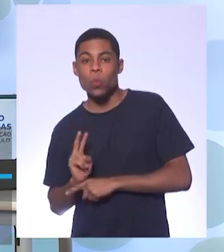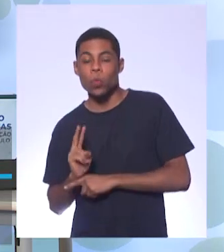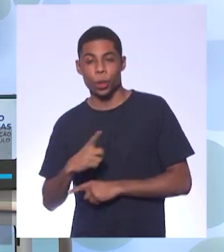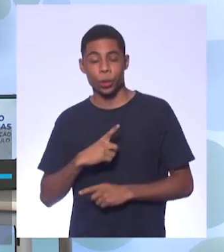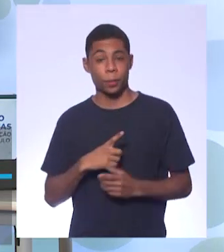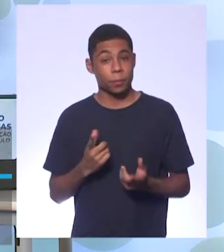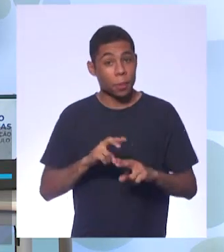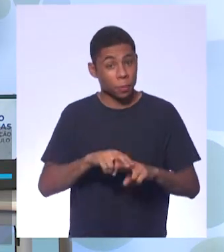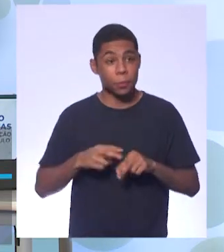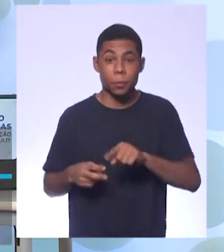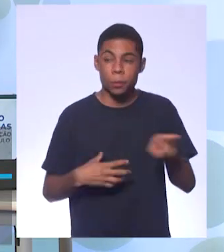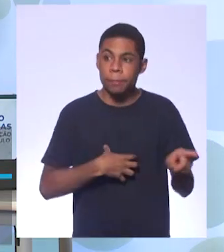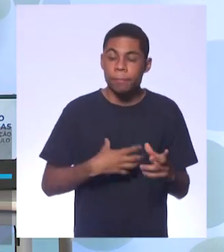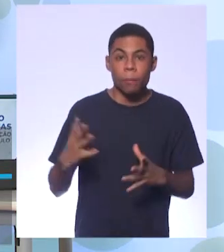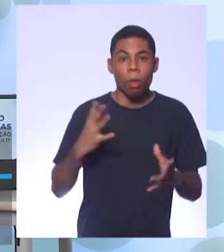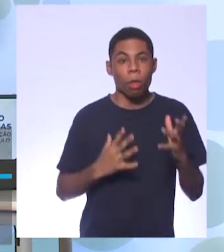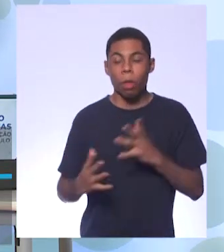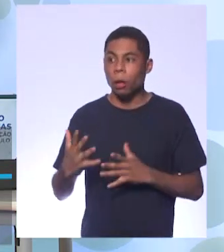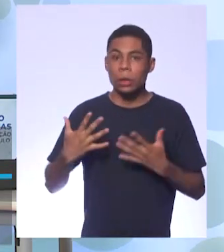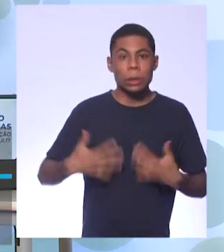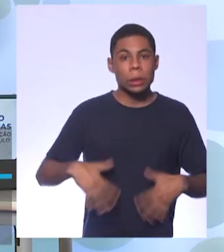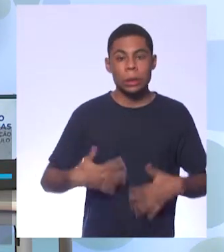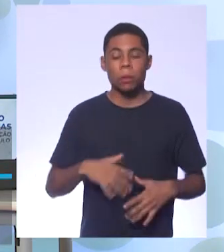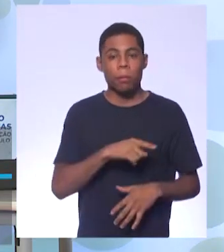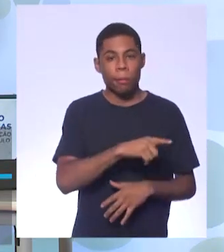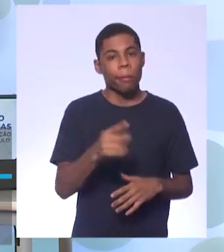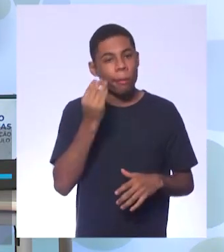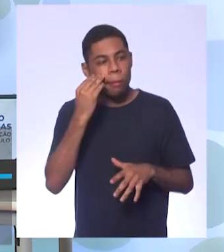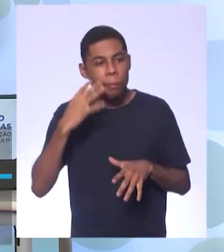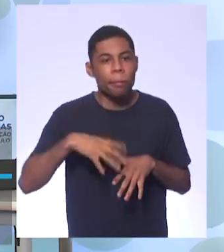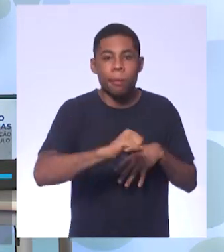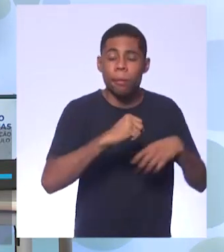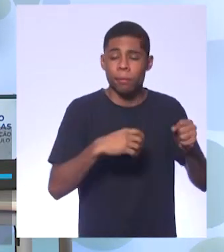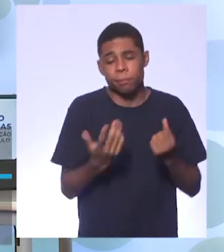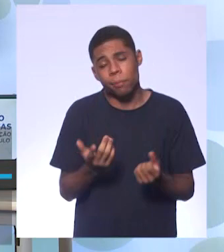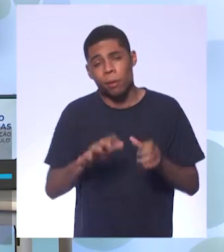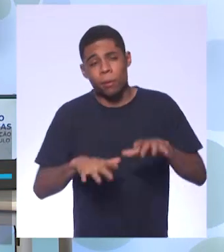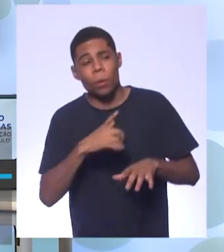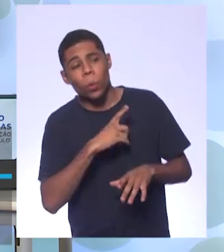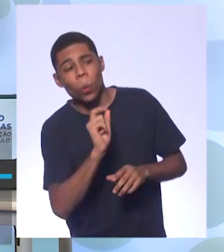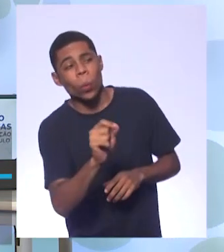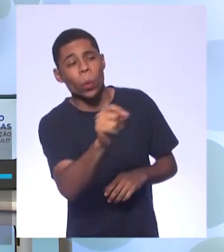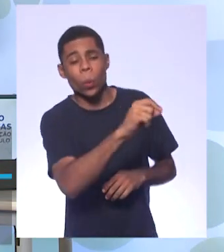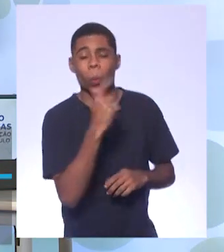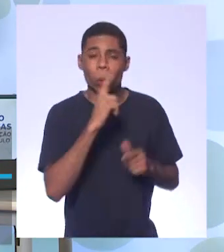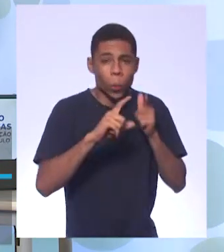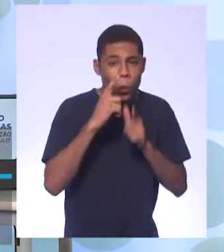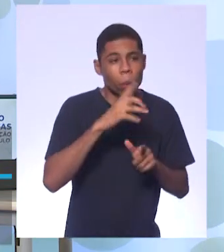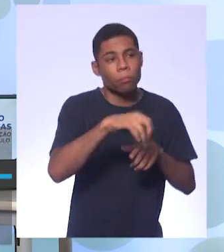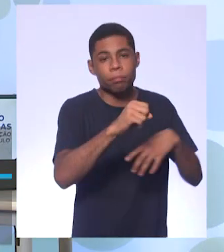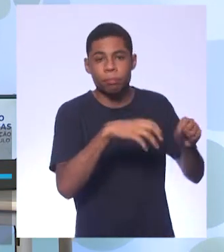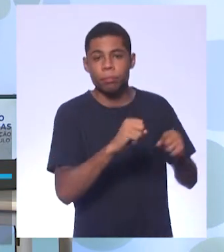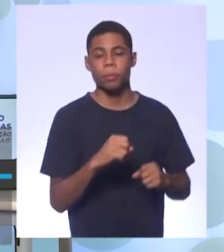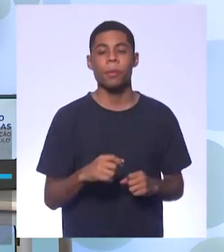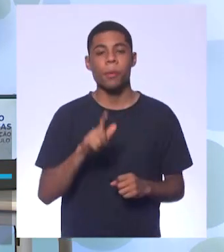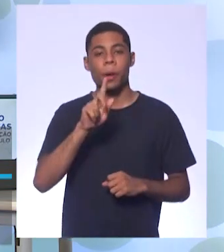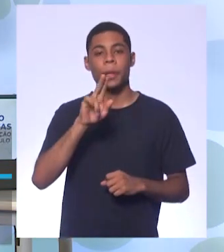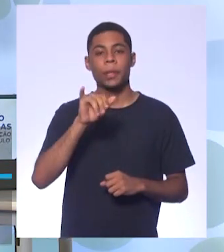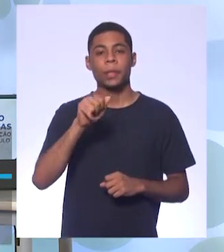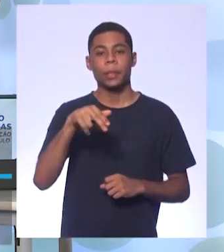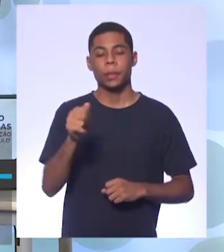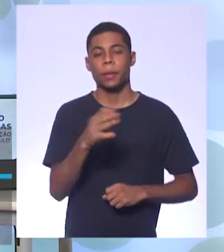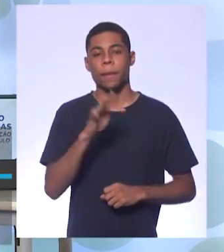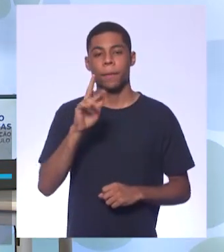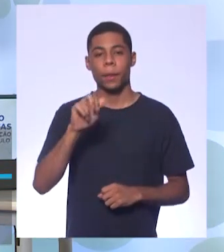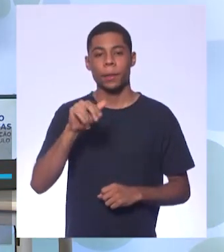se sentiram aí prejudicados e, obviamente, tentaram invadir, como conseguiram em algumas regiões se apoderarem, né? A Guiana Francesa, a